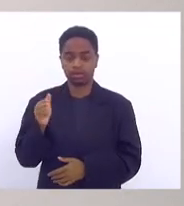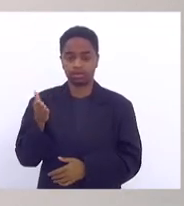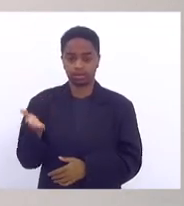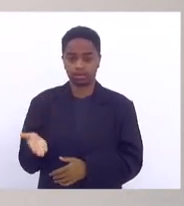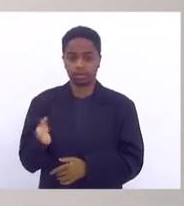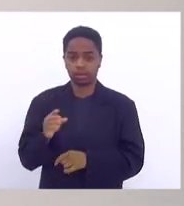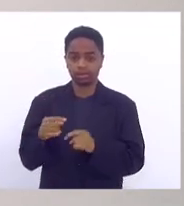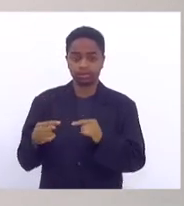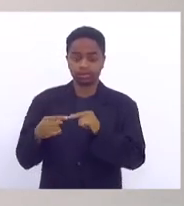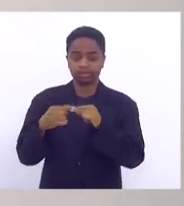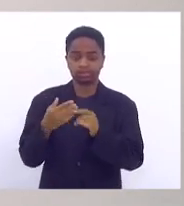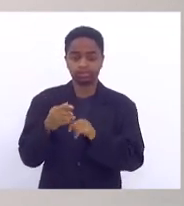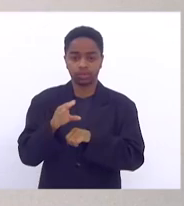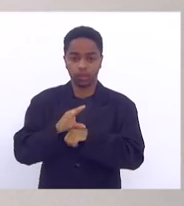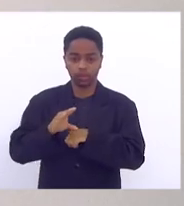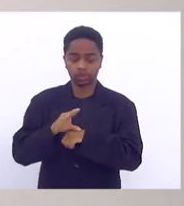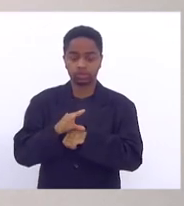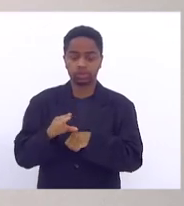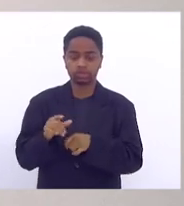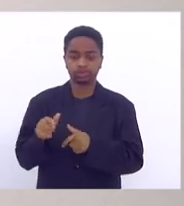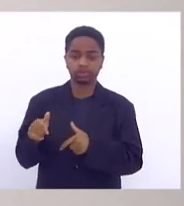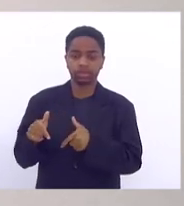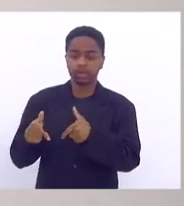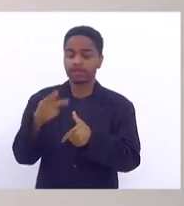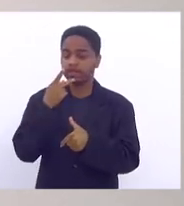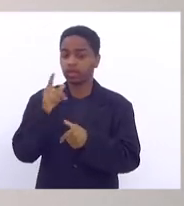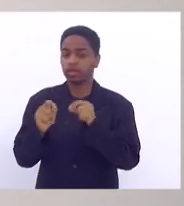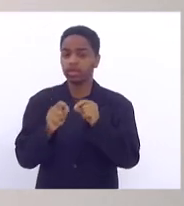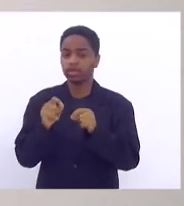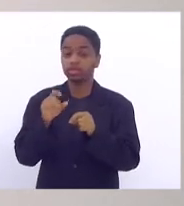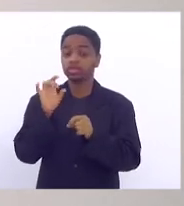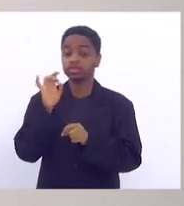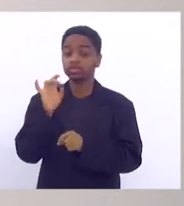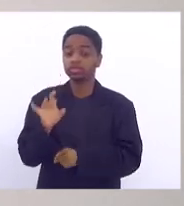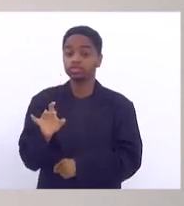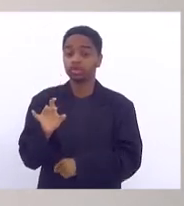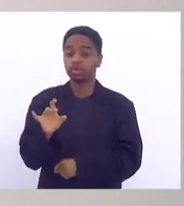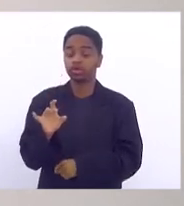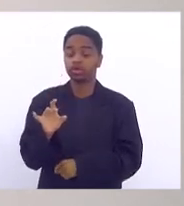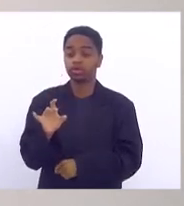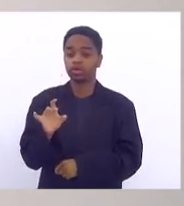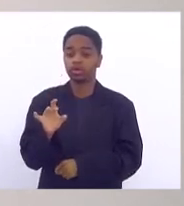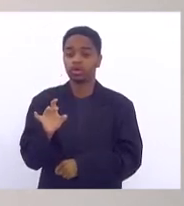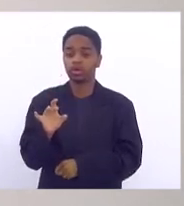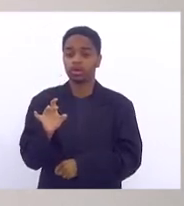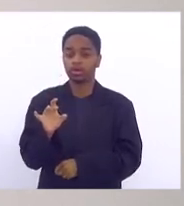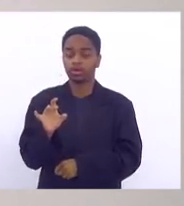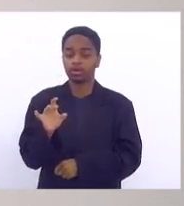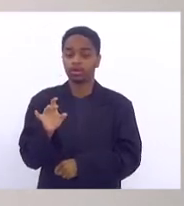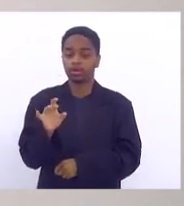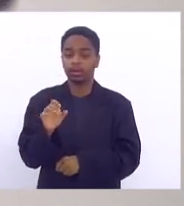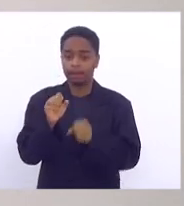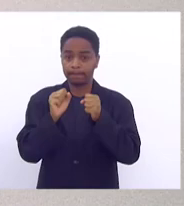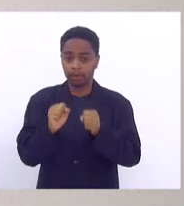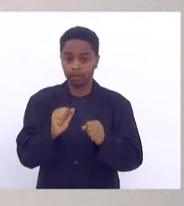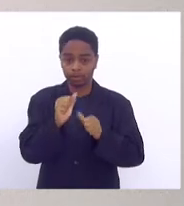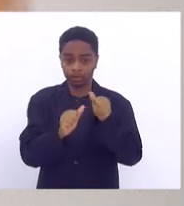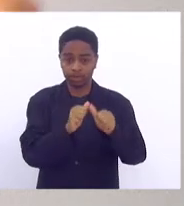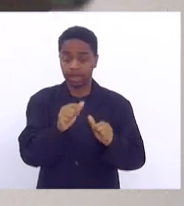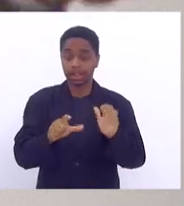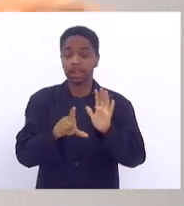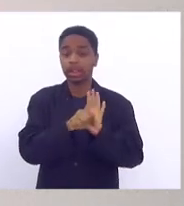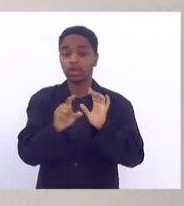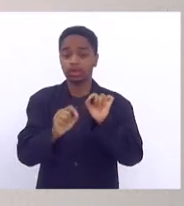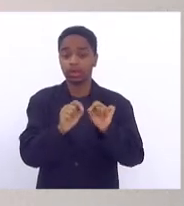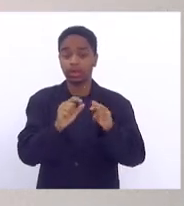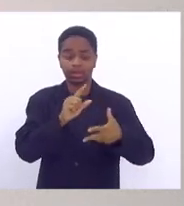reinou nessa cidade ele dizia Olha só quem pode tocar na eh na lei é o legislativo é o